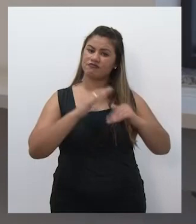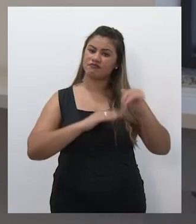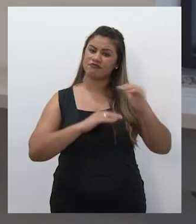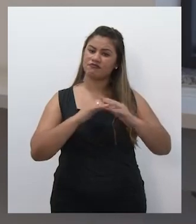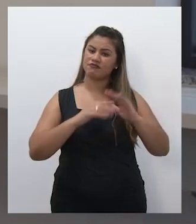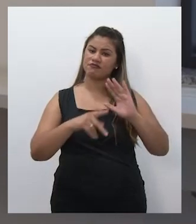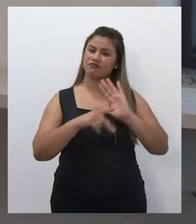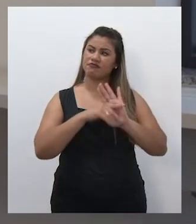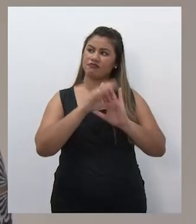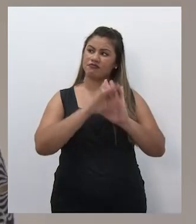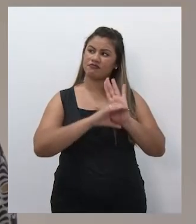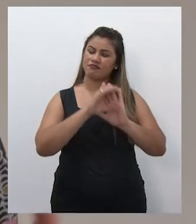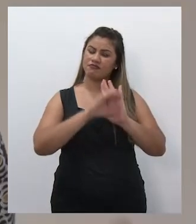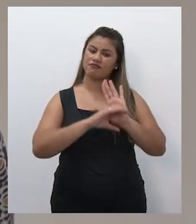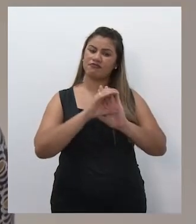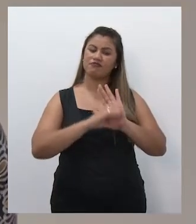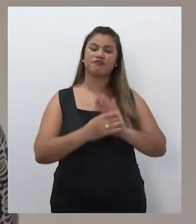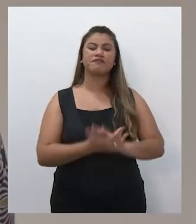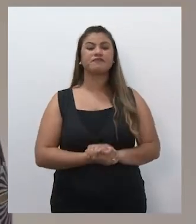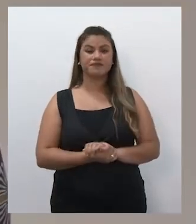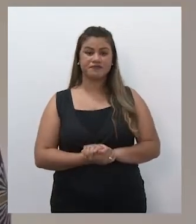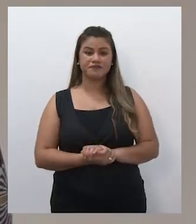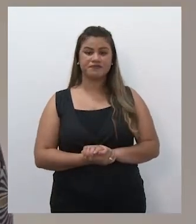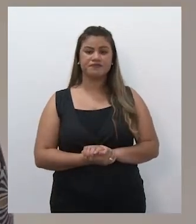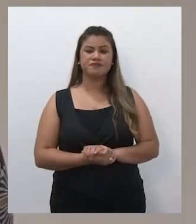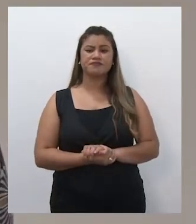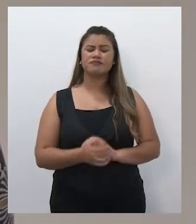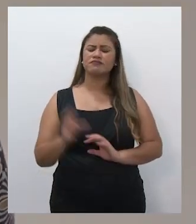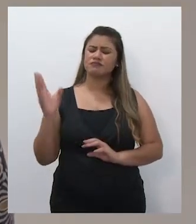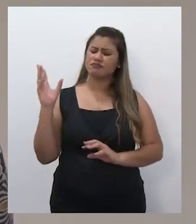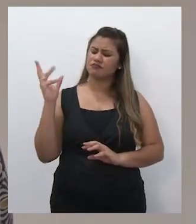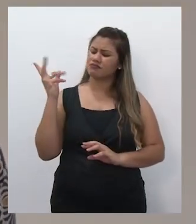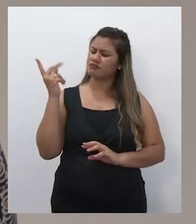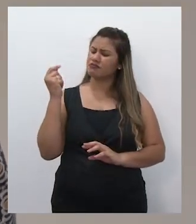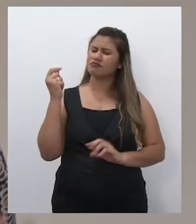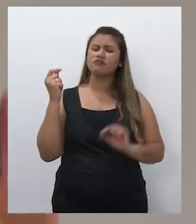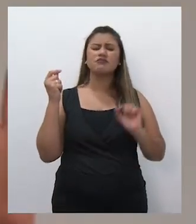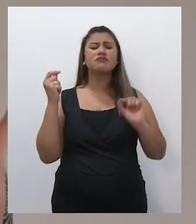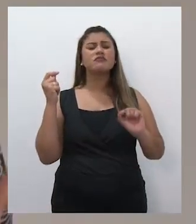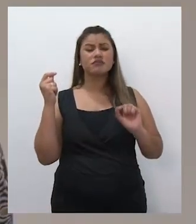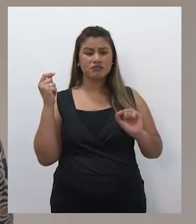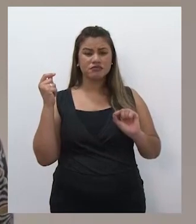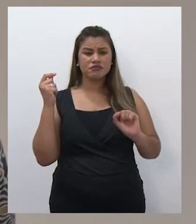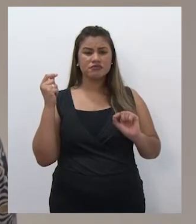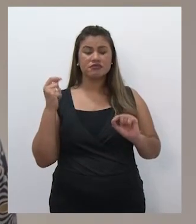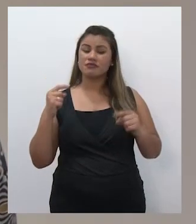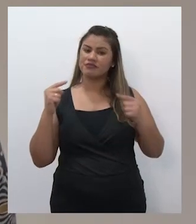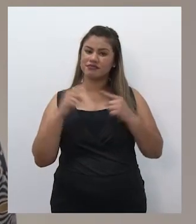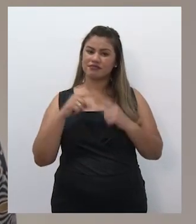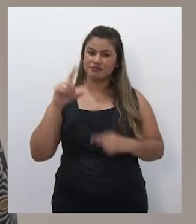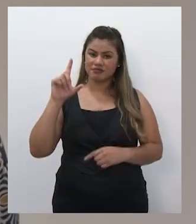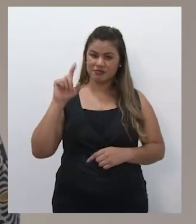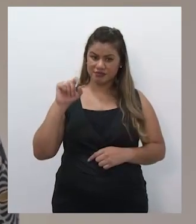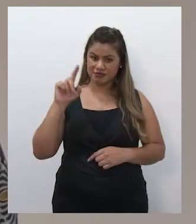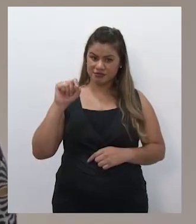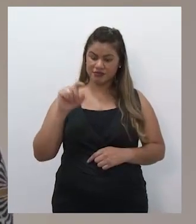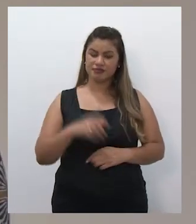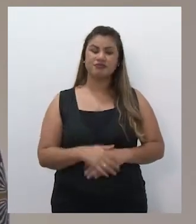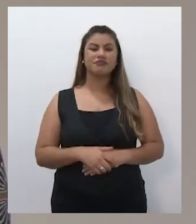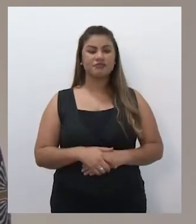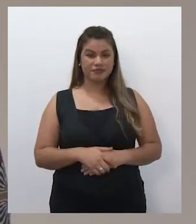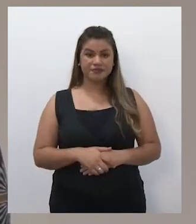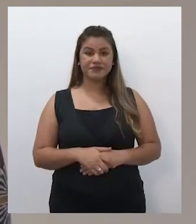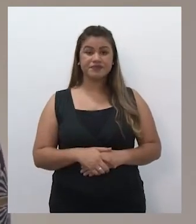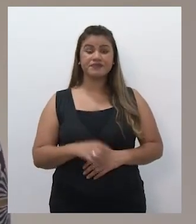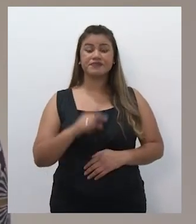dos componentes curriculares. Então, o que são essas competências gerais? Em primeiro lugar, são 10 competências e elas